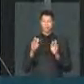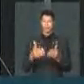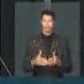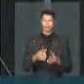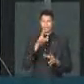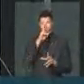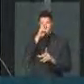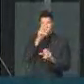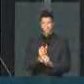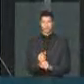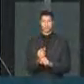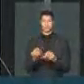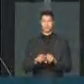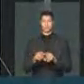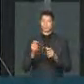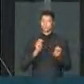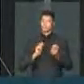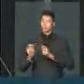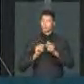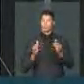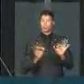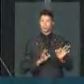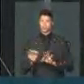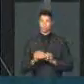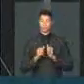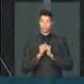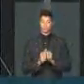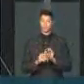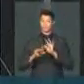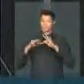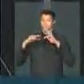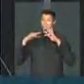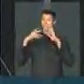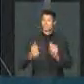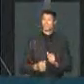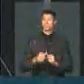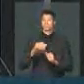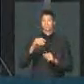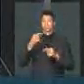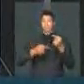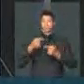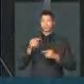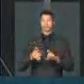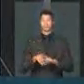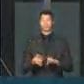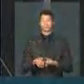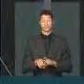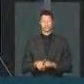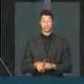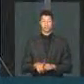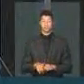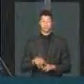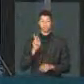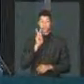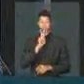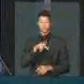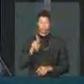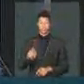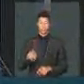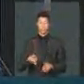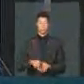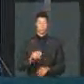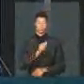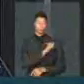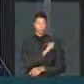forte, de forma articulada, junto a toda a classe política e junto a todos os professores,